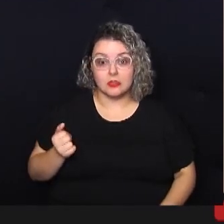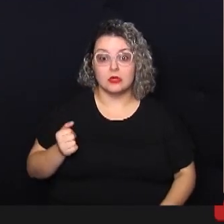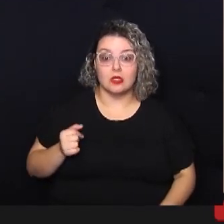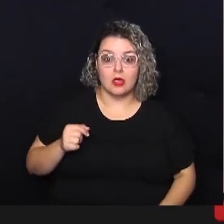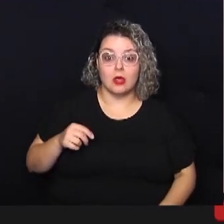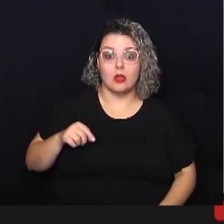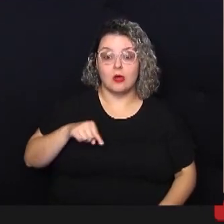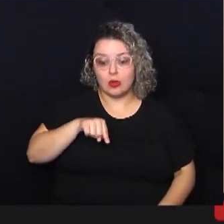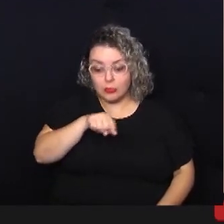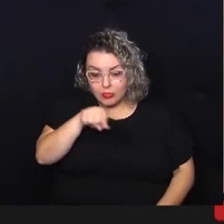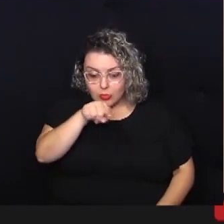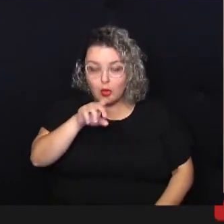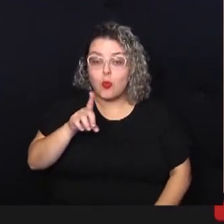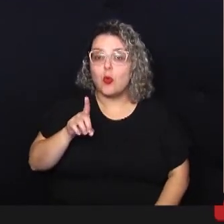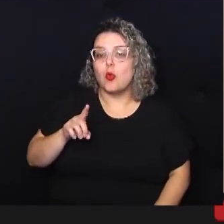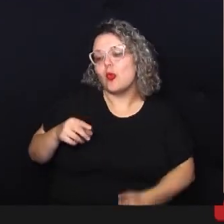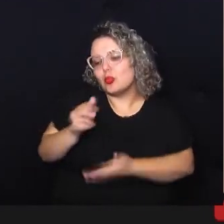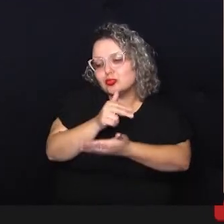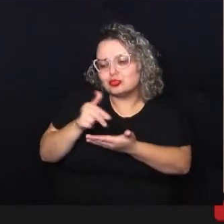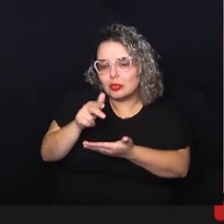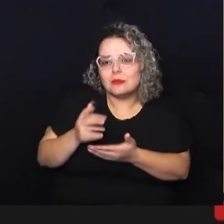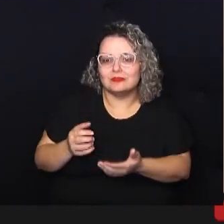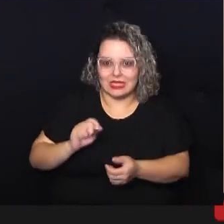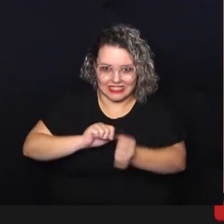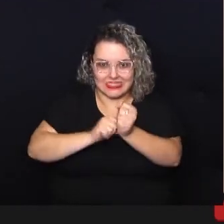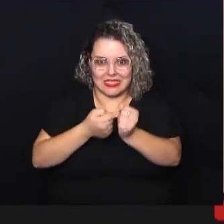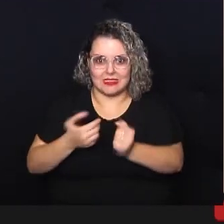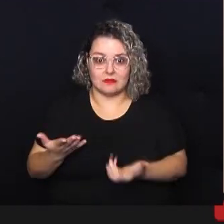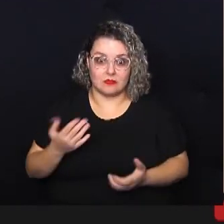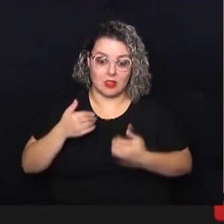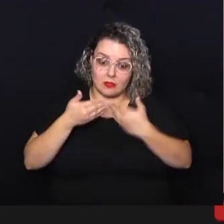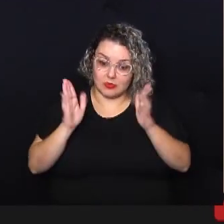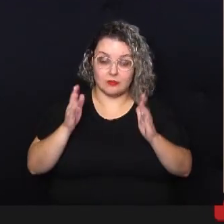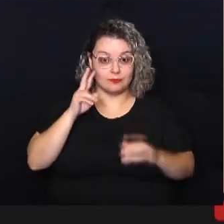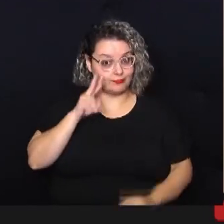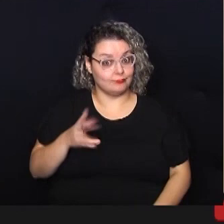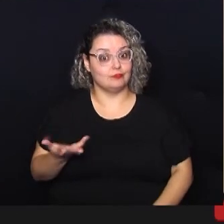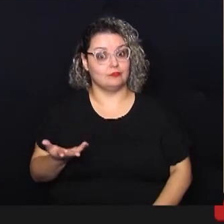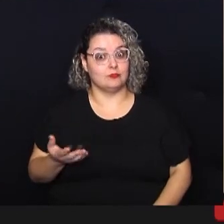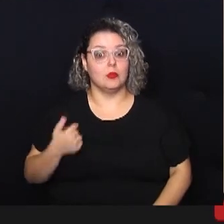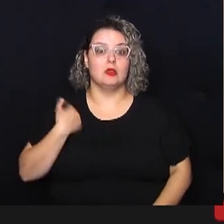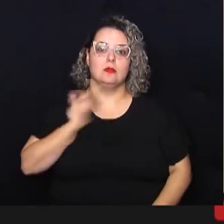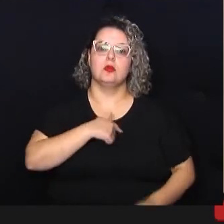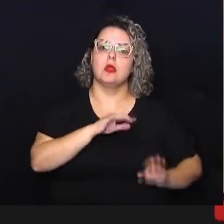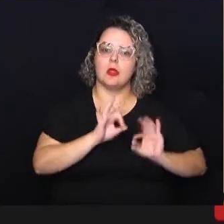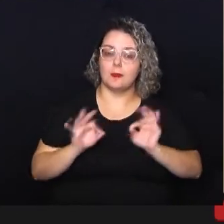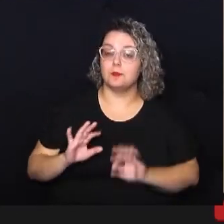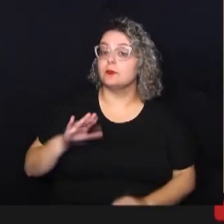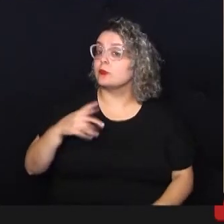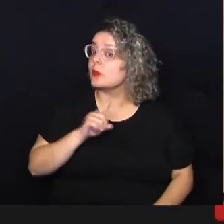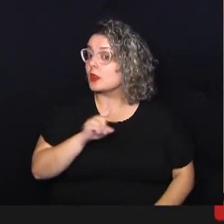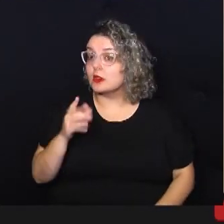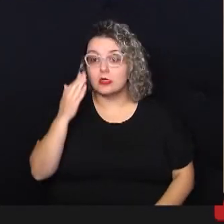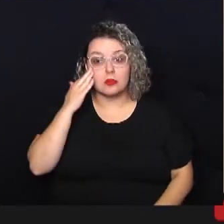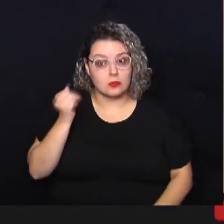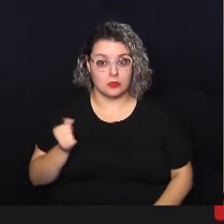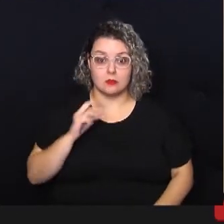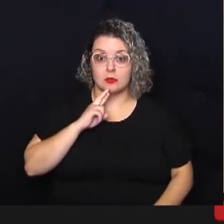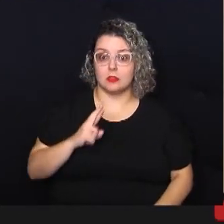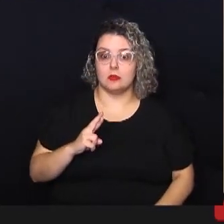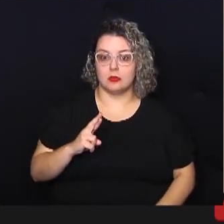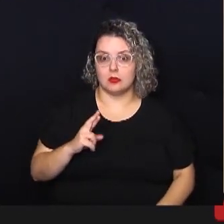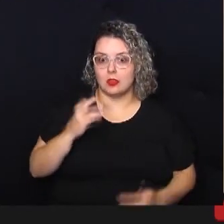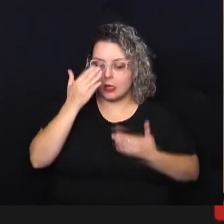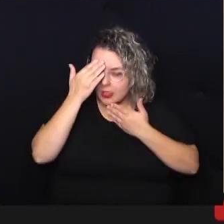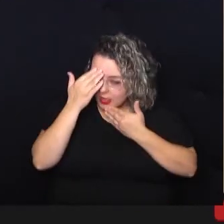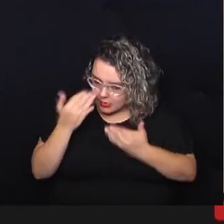de abrir o celular e abriu e viu. Né? Então, assim, a gente tem que estar preparado. Quando a gente não sabe o que responder, agradeça seu filho por ter